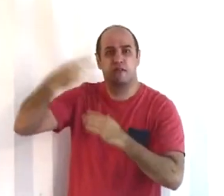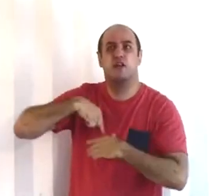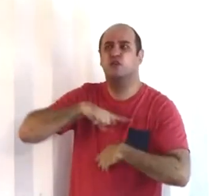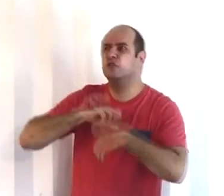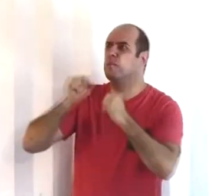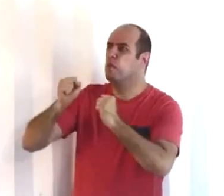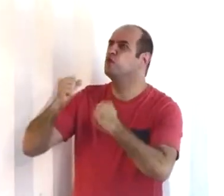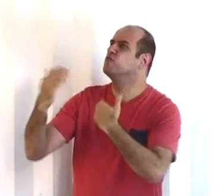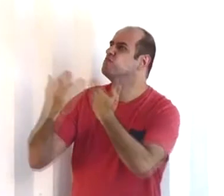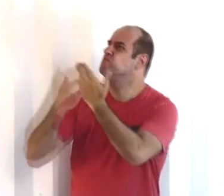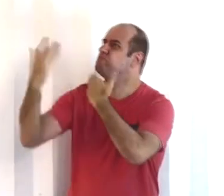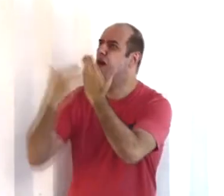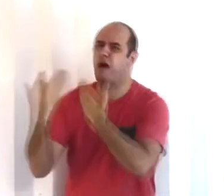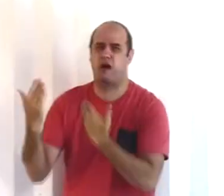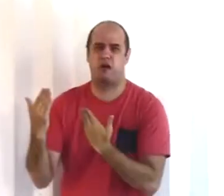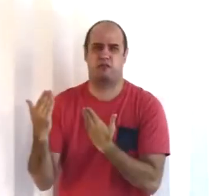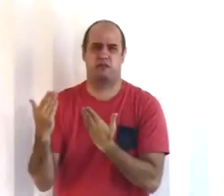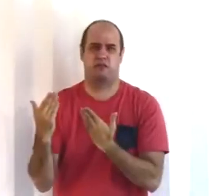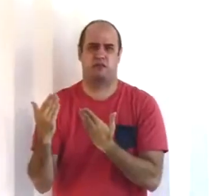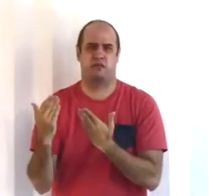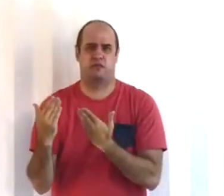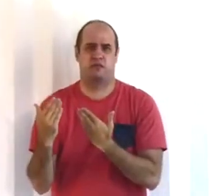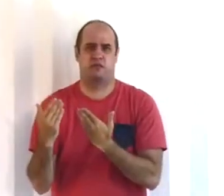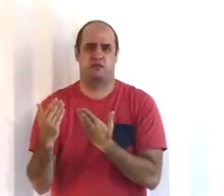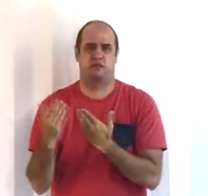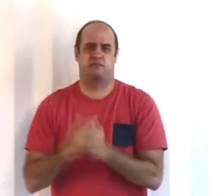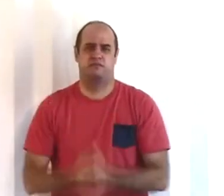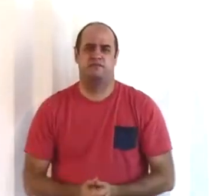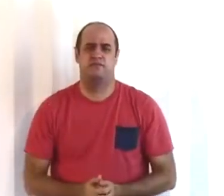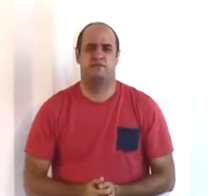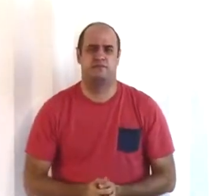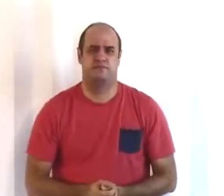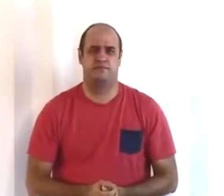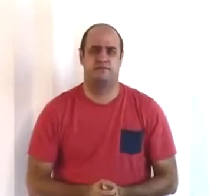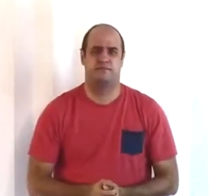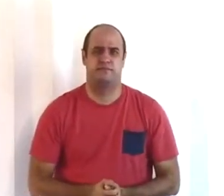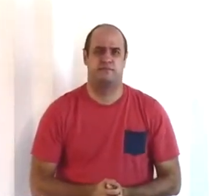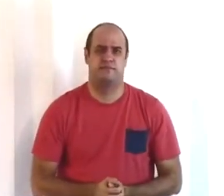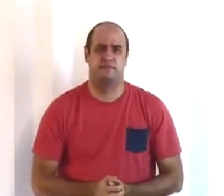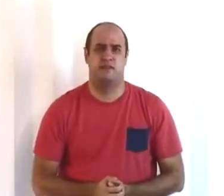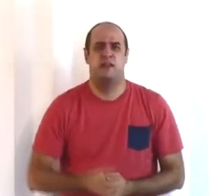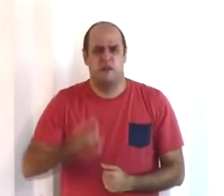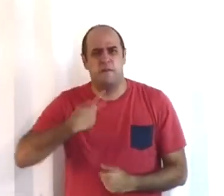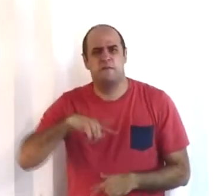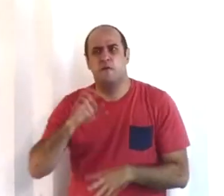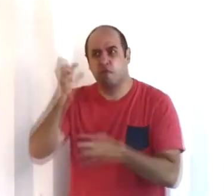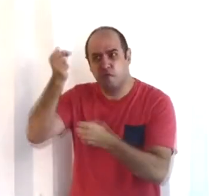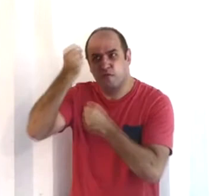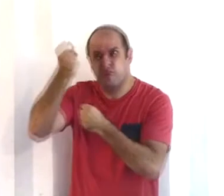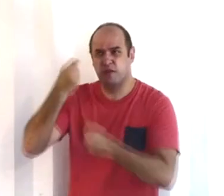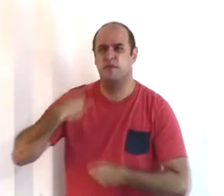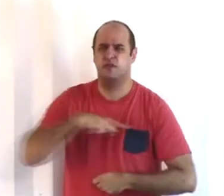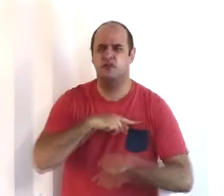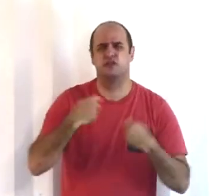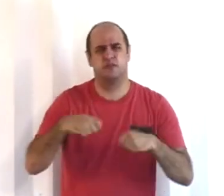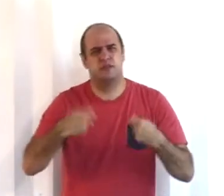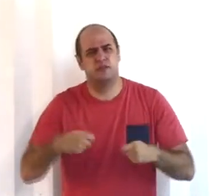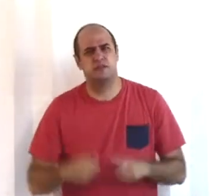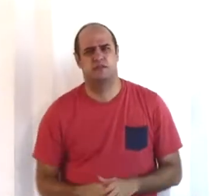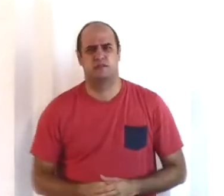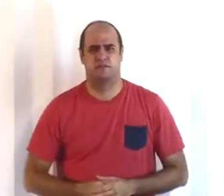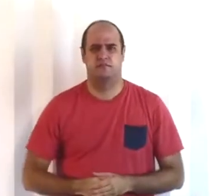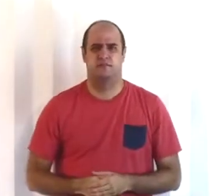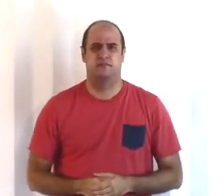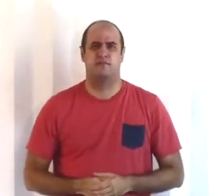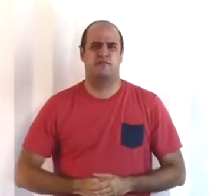pandemia, que pode ser assolado por perseguição, como os filipenses estavam sendo. Eles permanecem firmes no Senhor. Nós somos